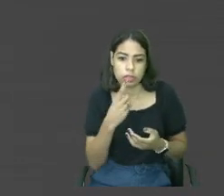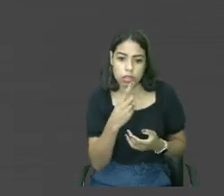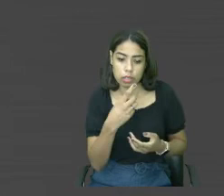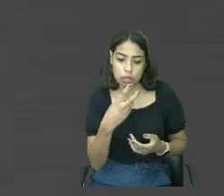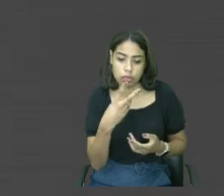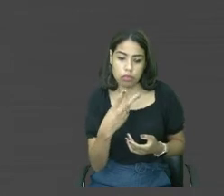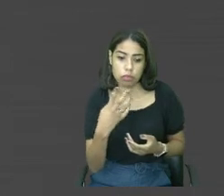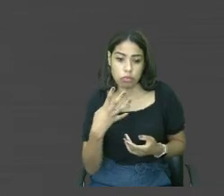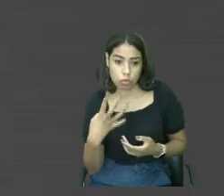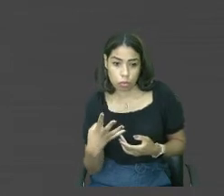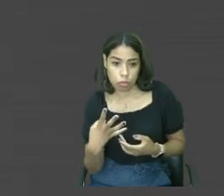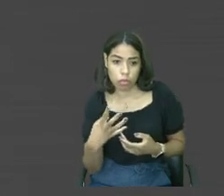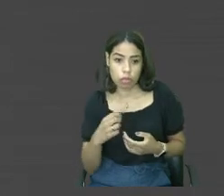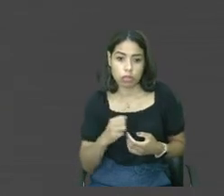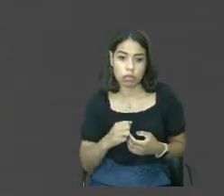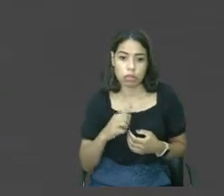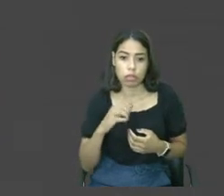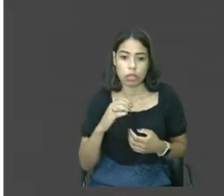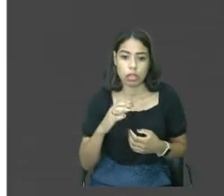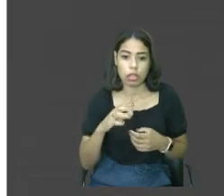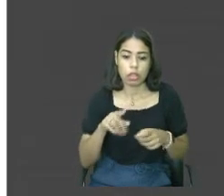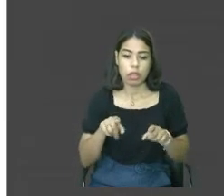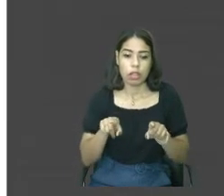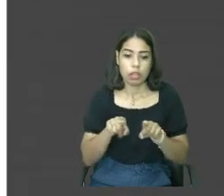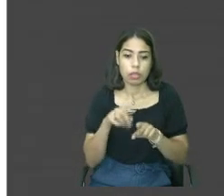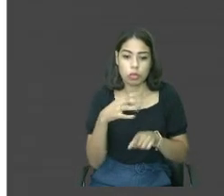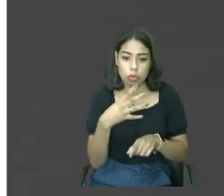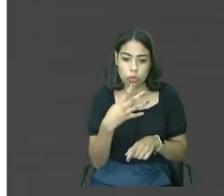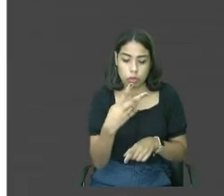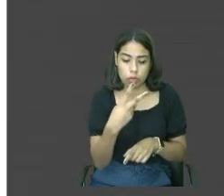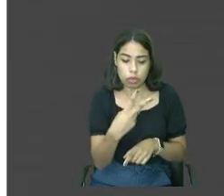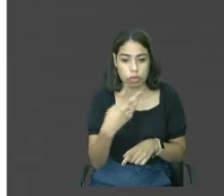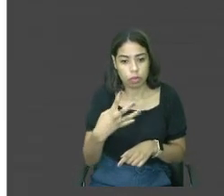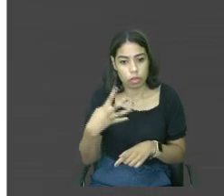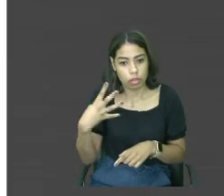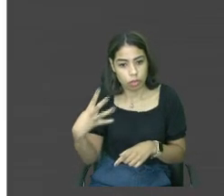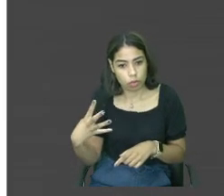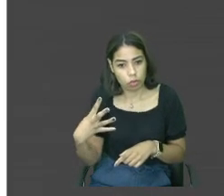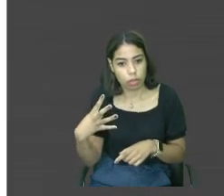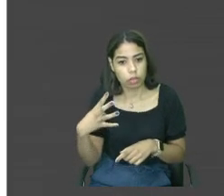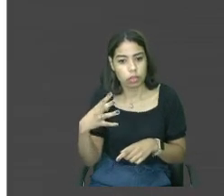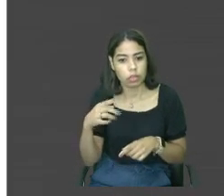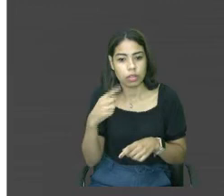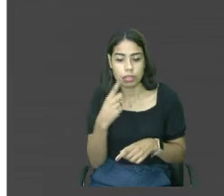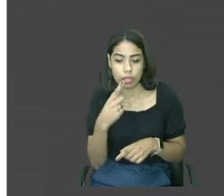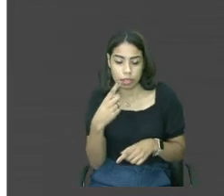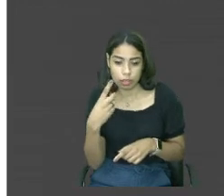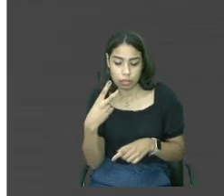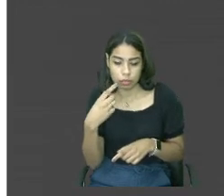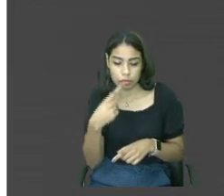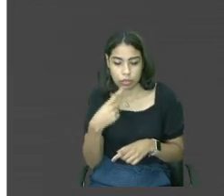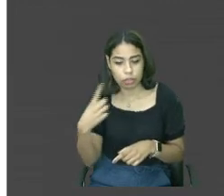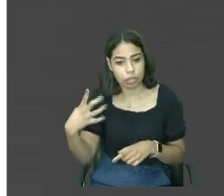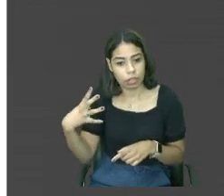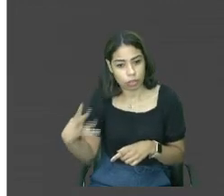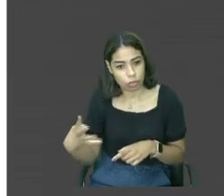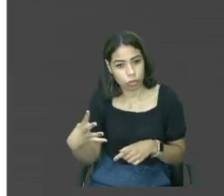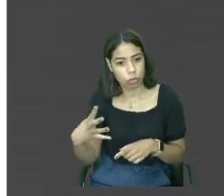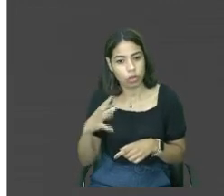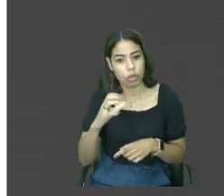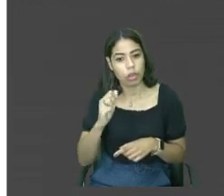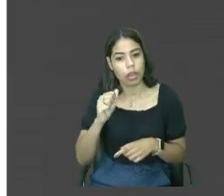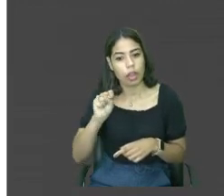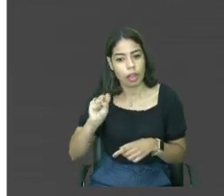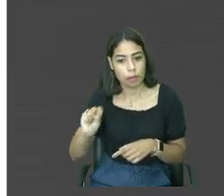no CAPS Vida, 244 no CAPS AD, 114 no CAPS I,